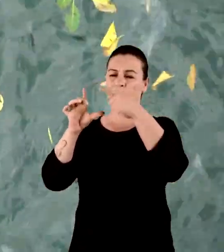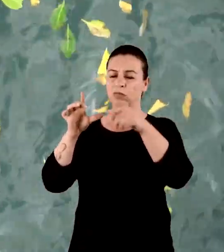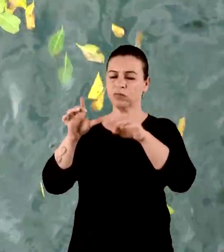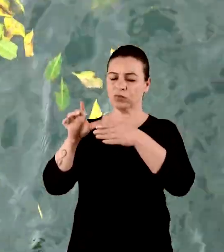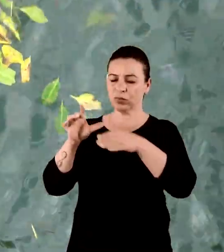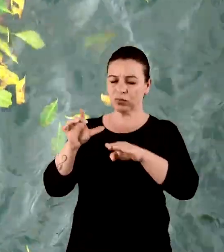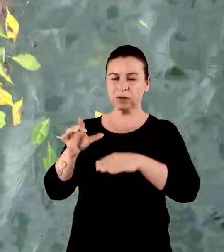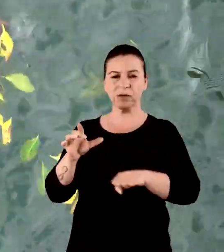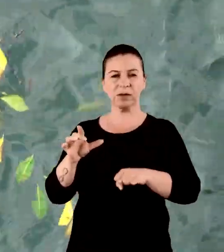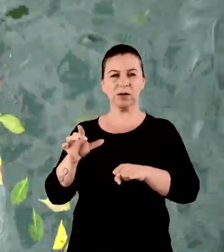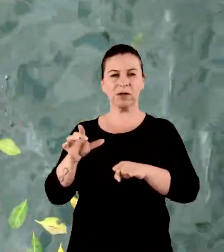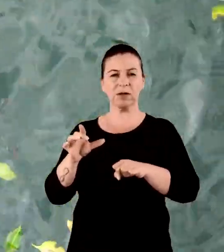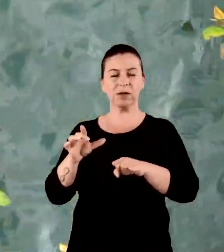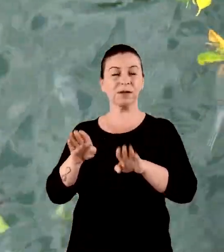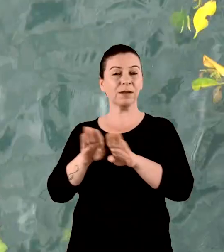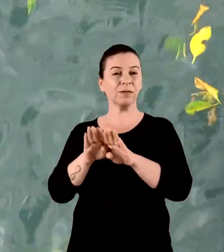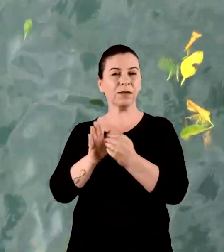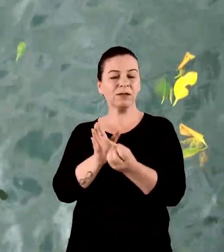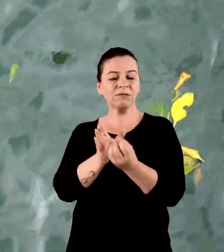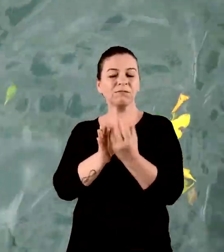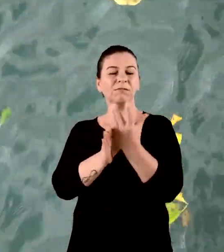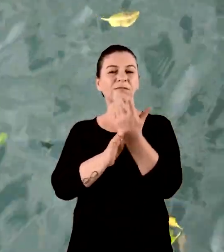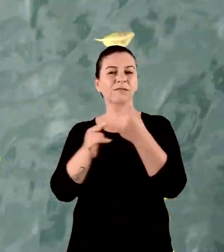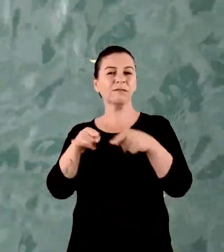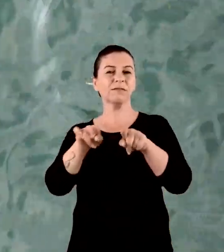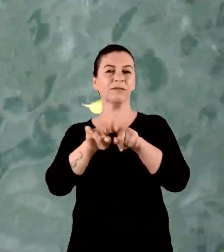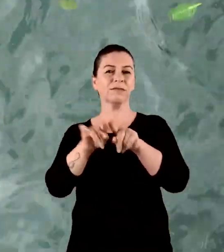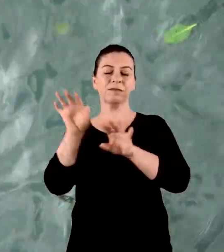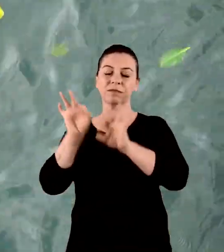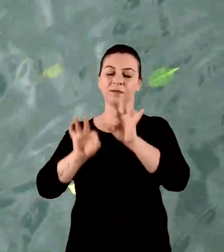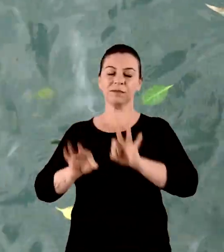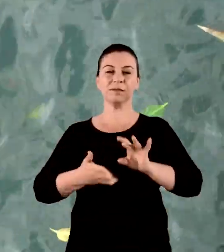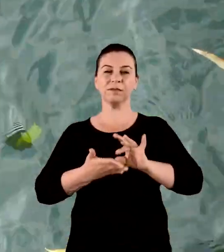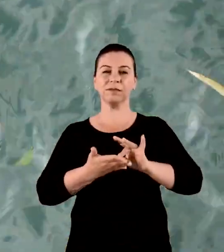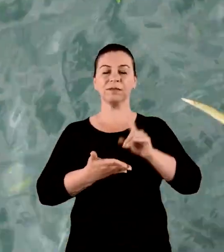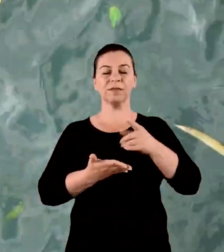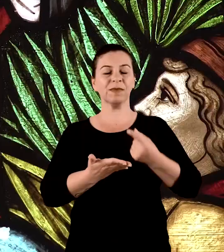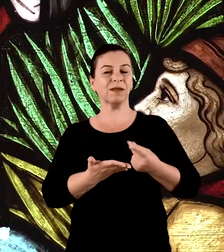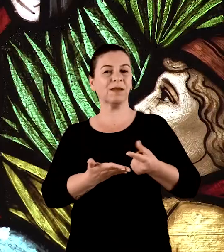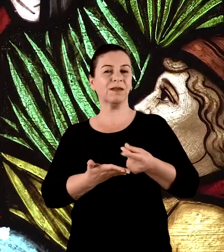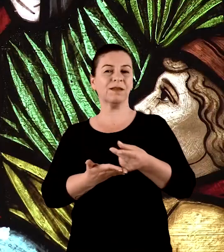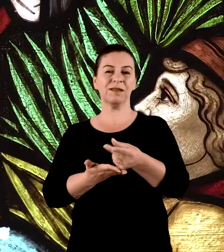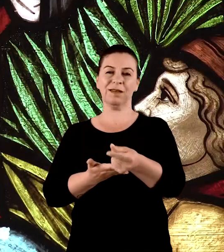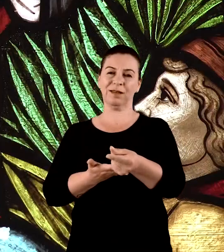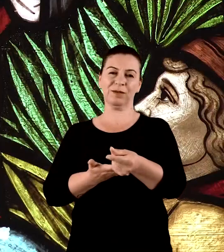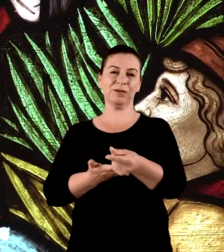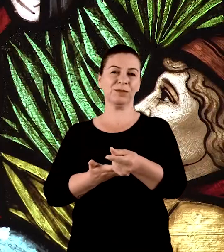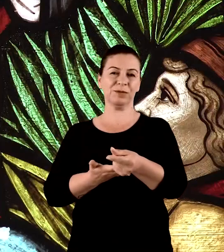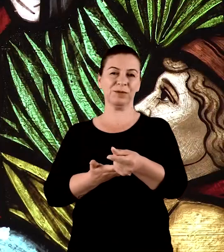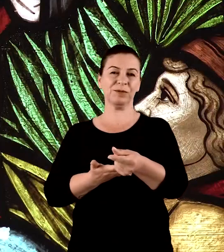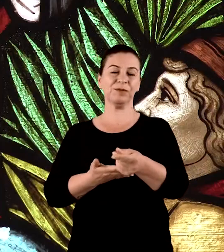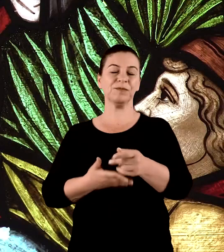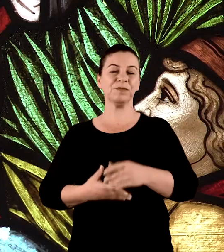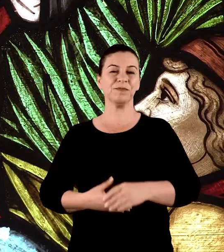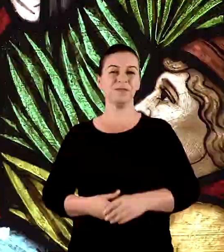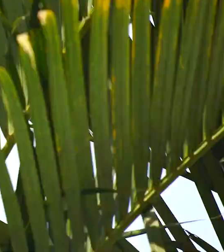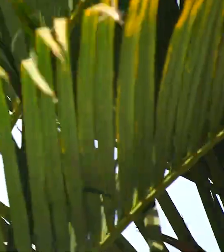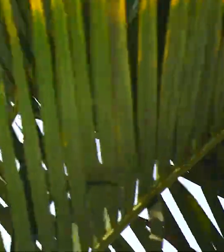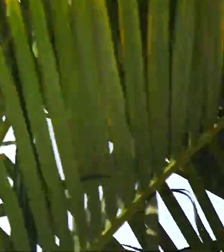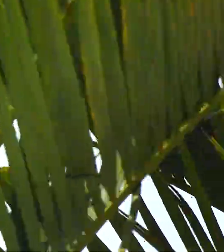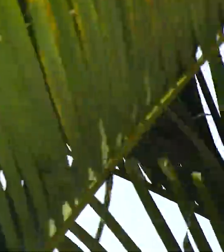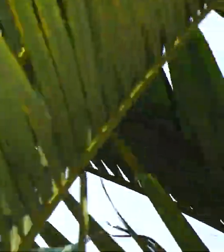cai alimenta a folha que está nascendo. Nada é em vão. O restaurar é o ato